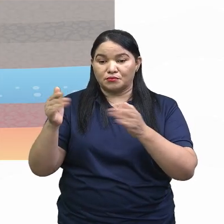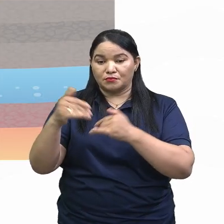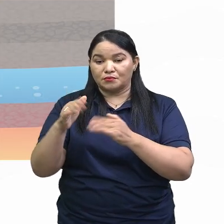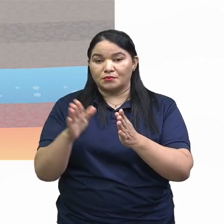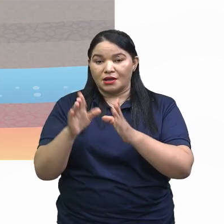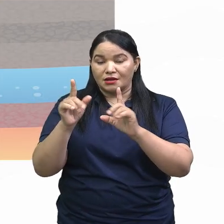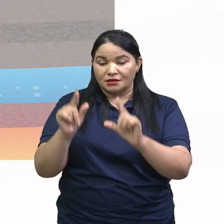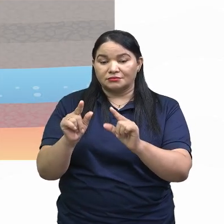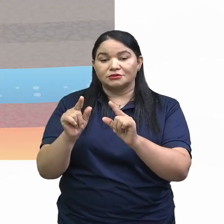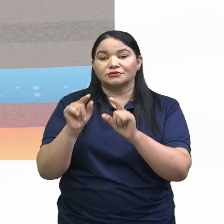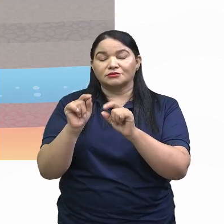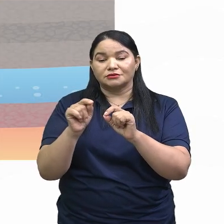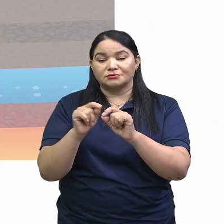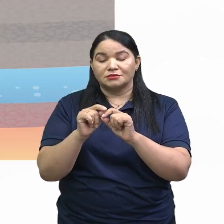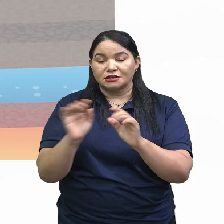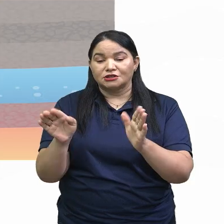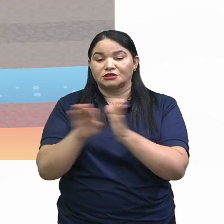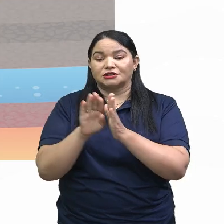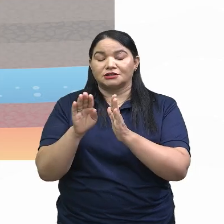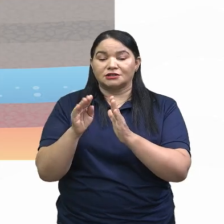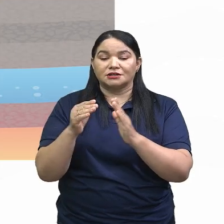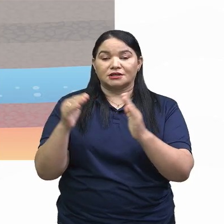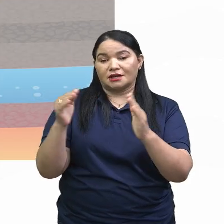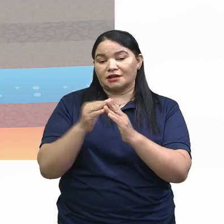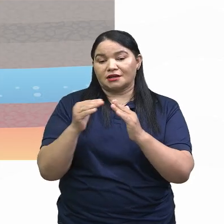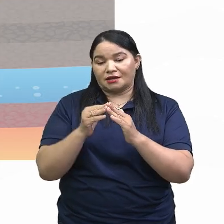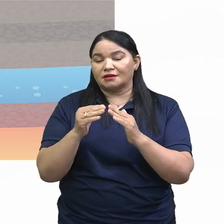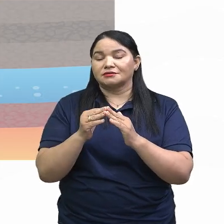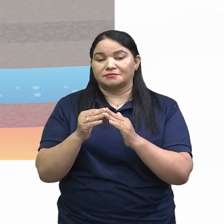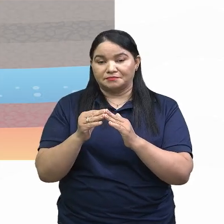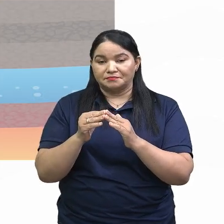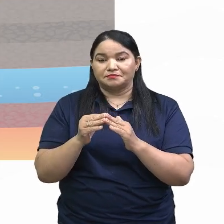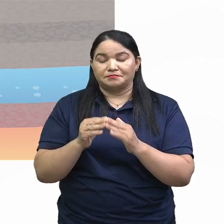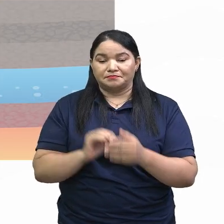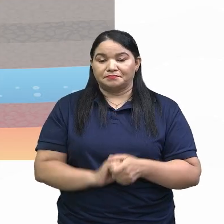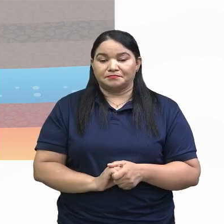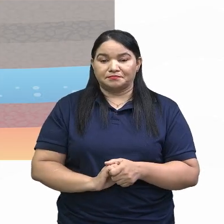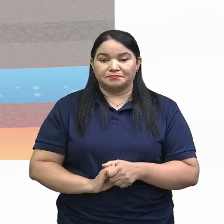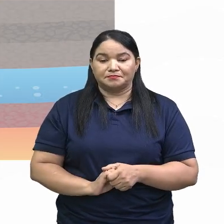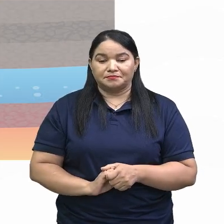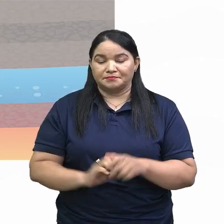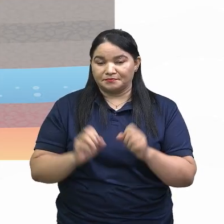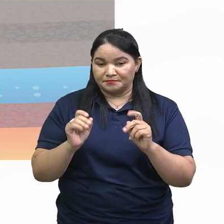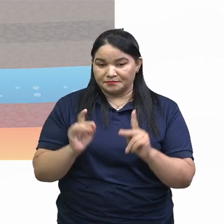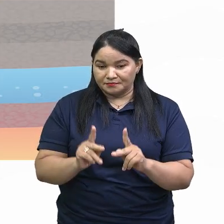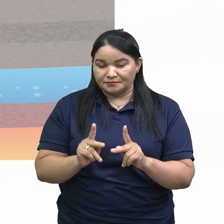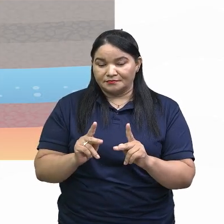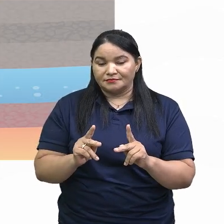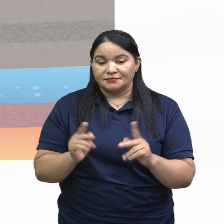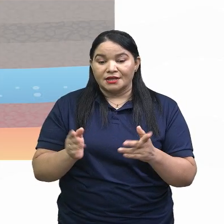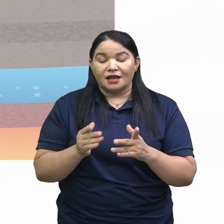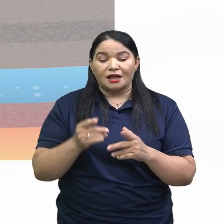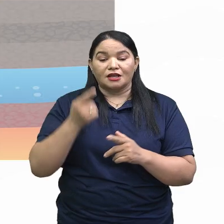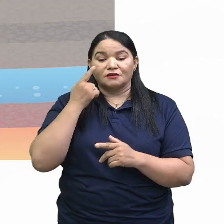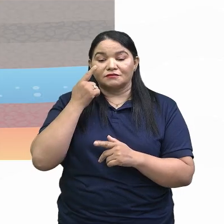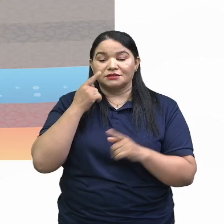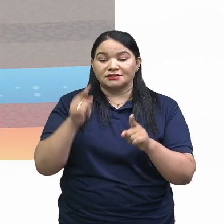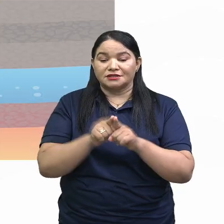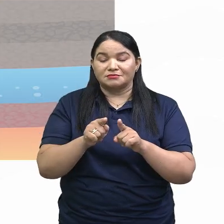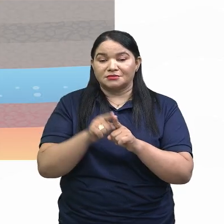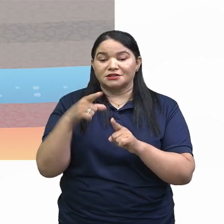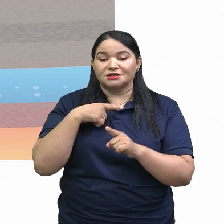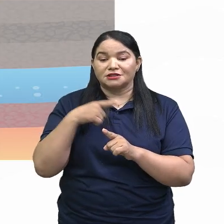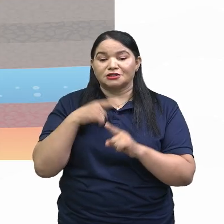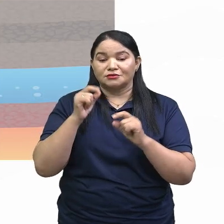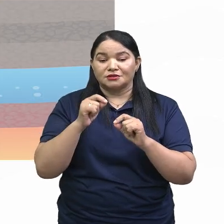reduzir aí a voltagem dessa energia até chegar nas casas, tá certo? E aí a gente observa que tem também